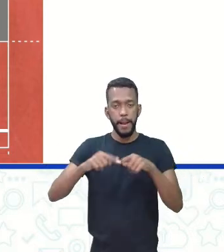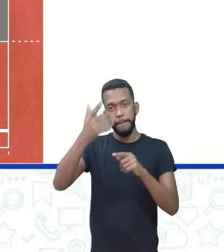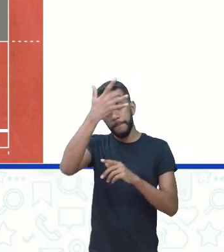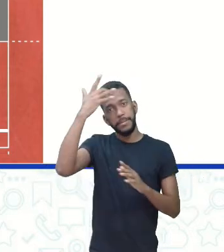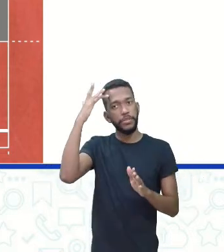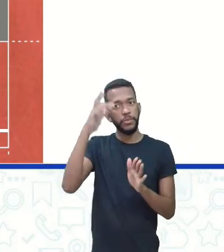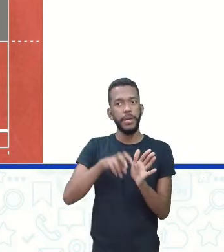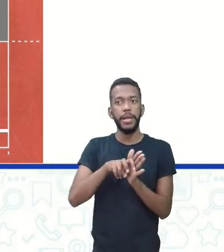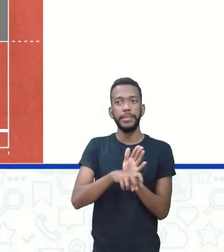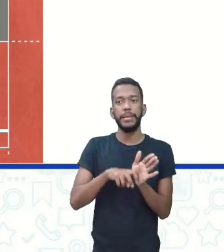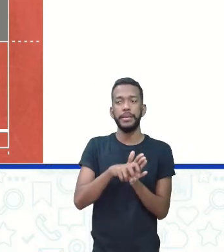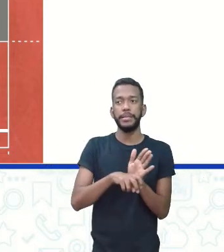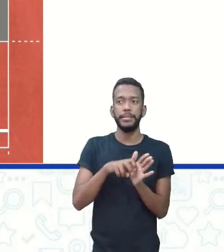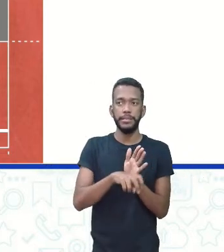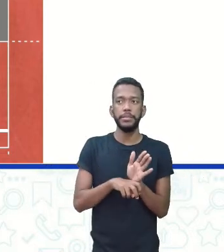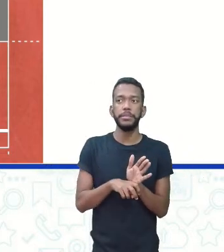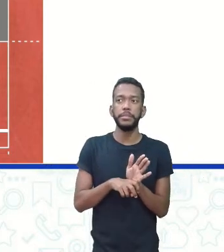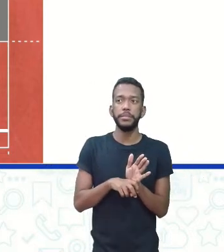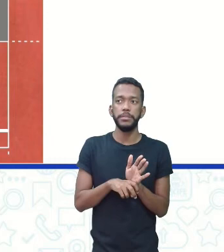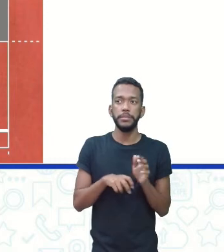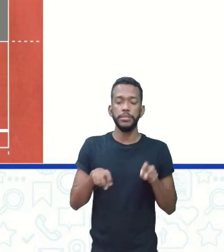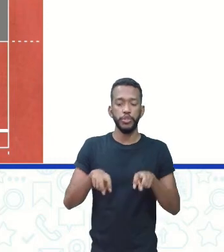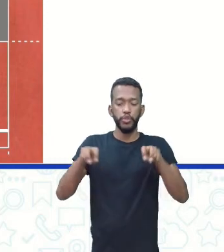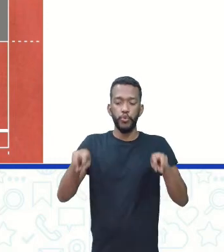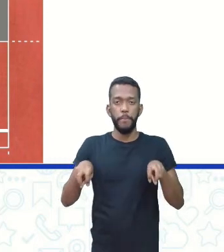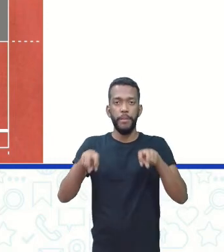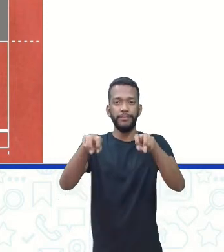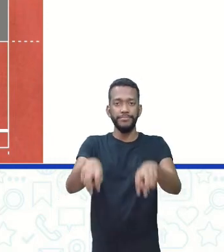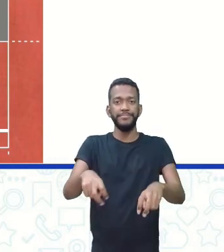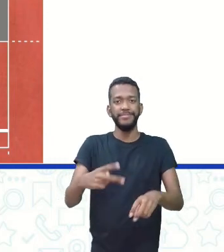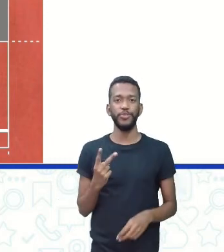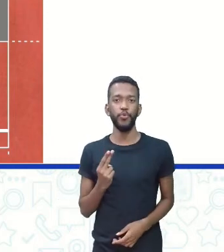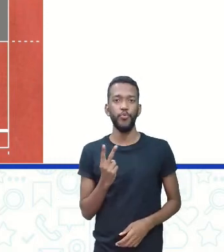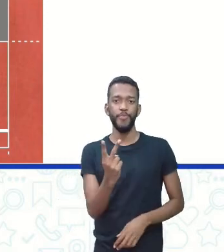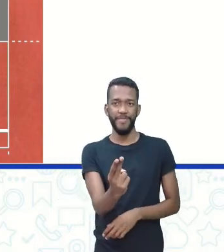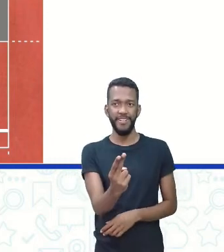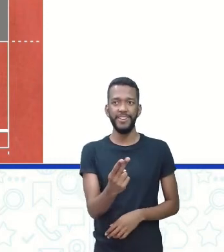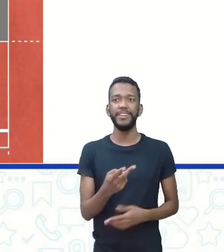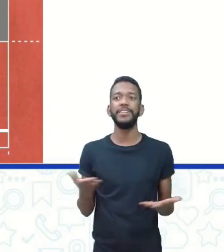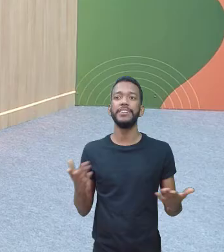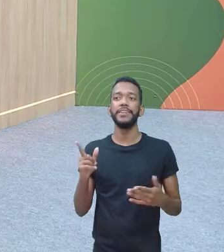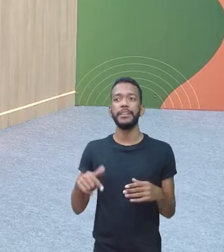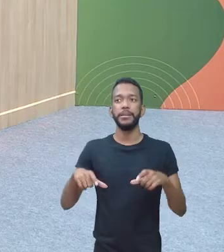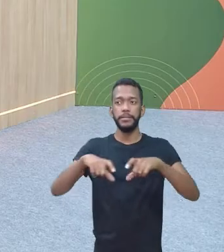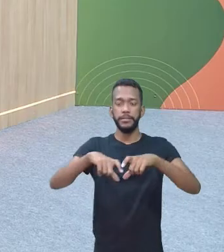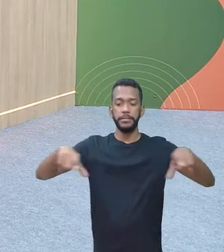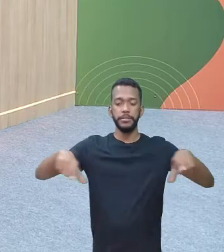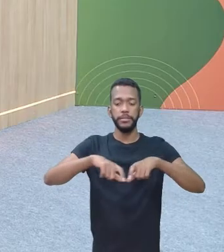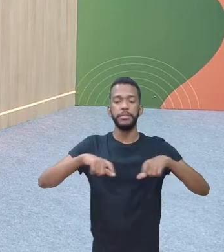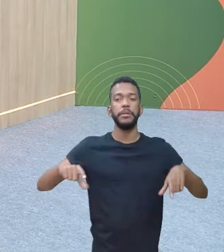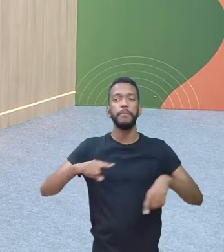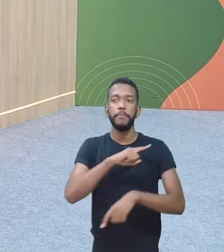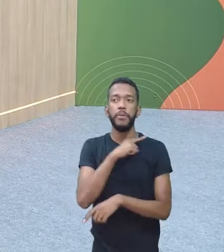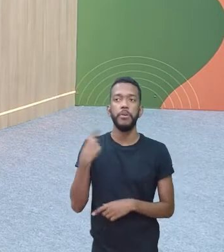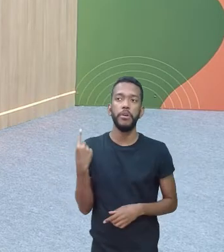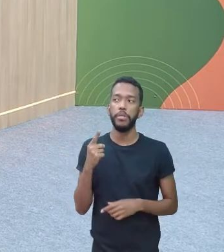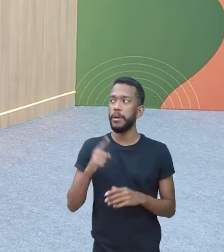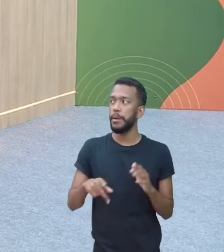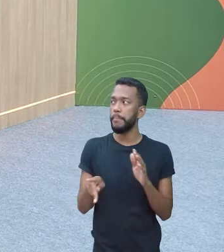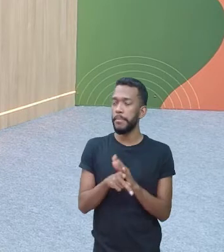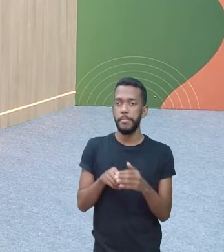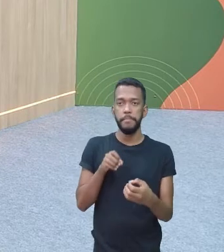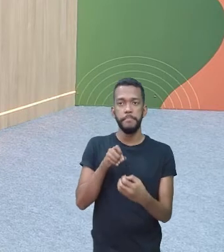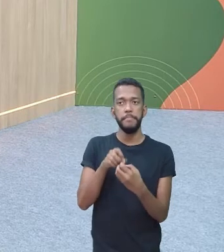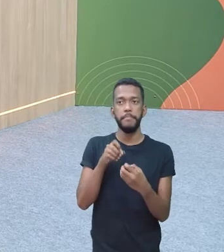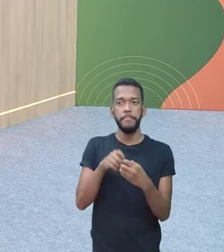cadeirantes em dupla, né? Então, por exemplo, a zona que a gente chama de zona morta é essa zona aqui mais próxima da